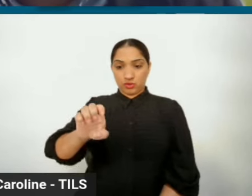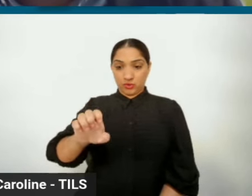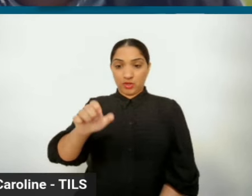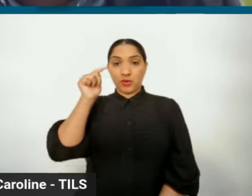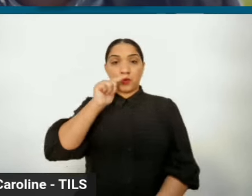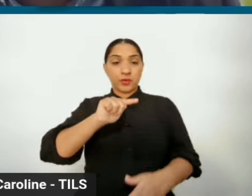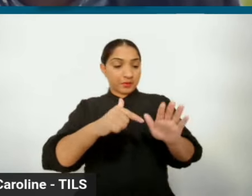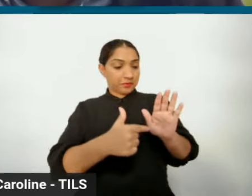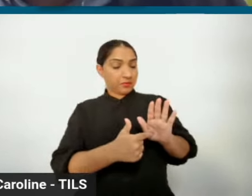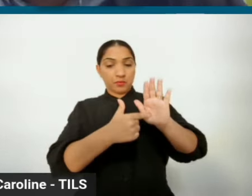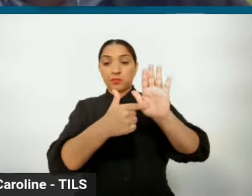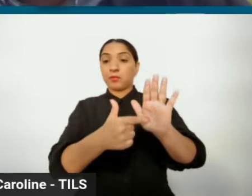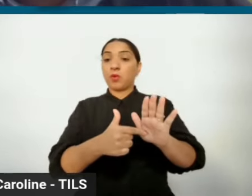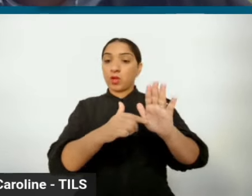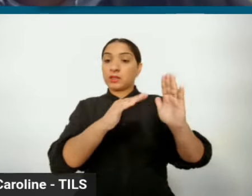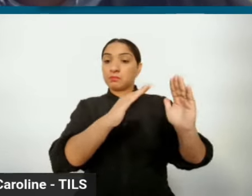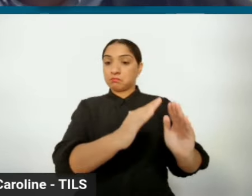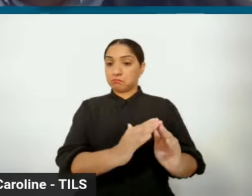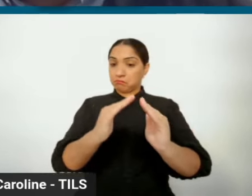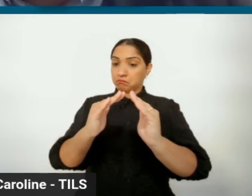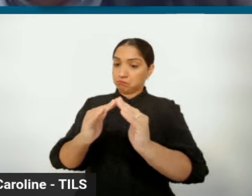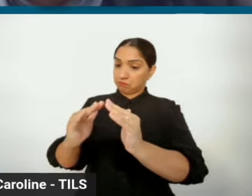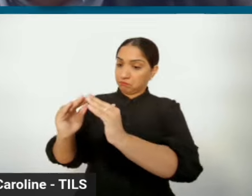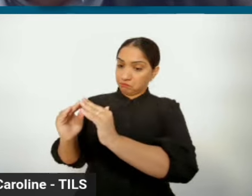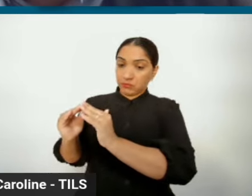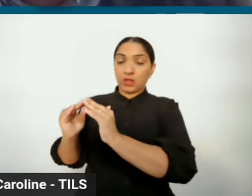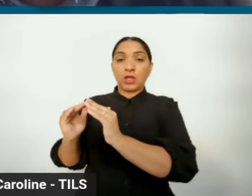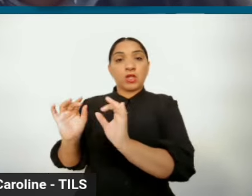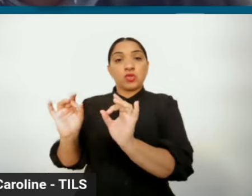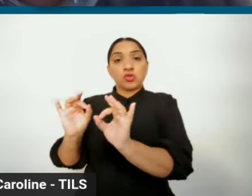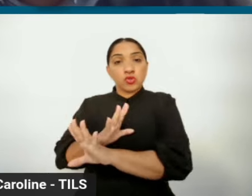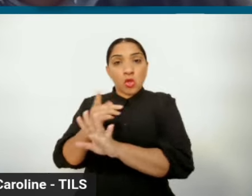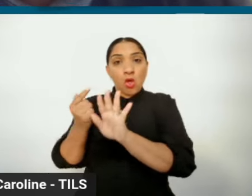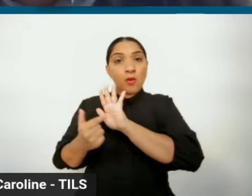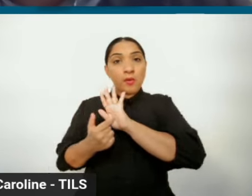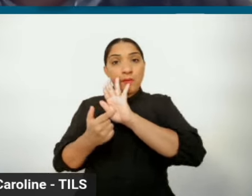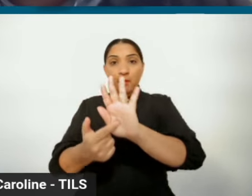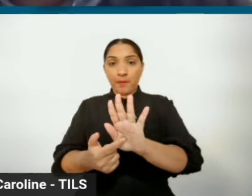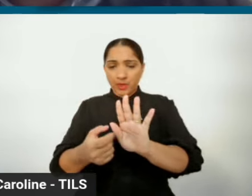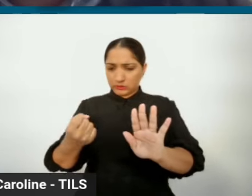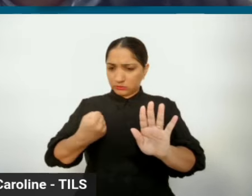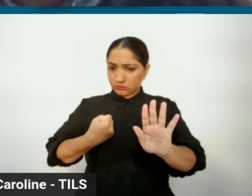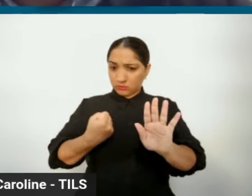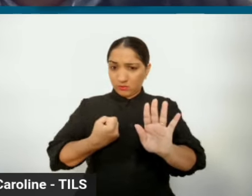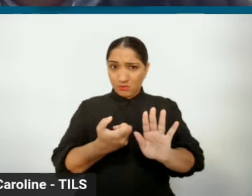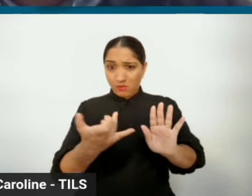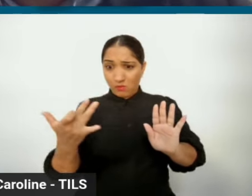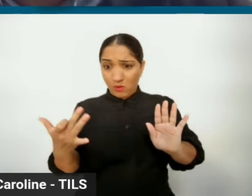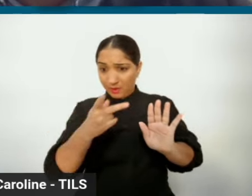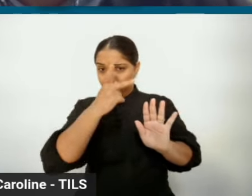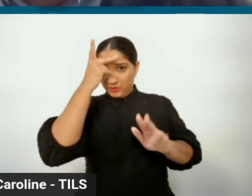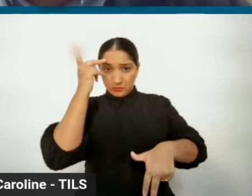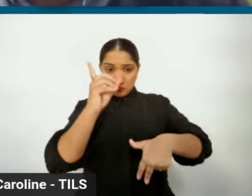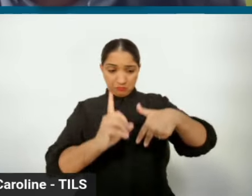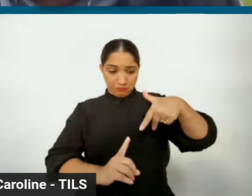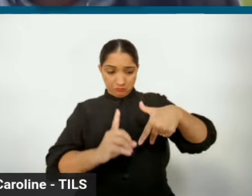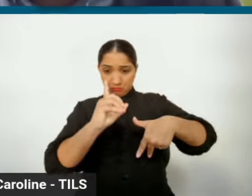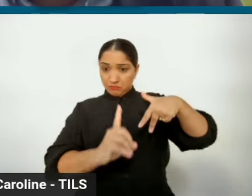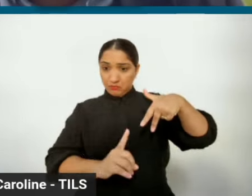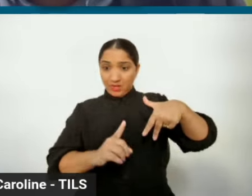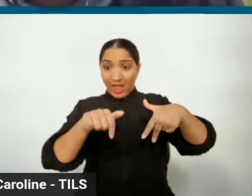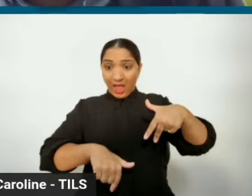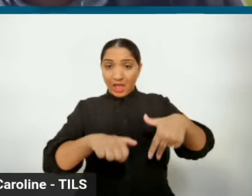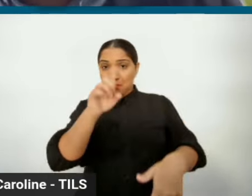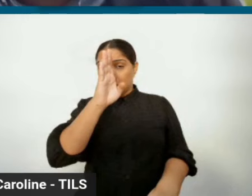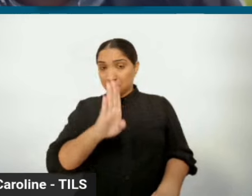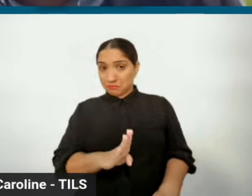de domicílios. Isso revela não só esse número expressivo de pessoas com deficiência na sociedade brasileira,